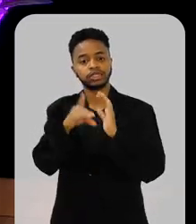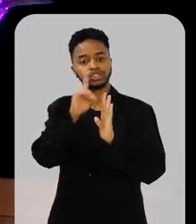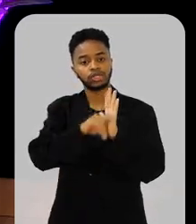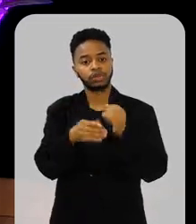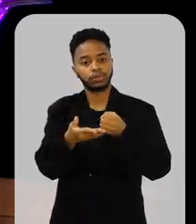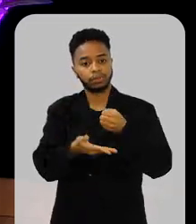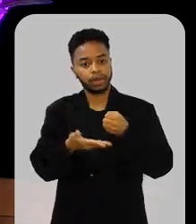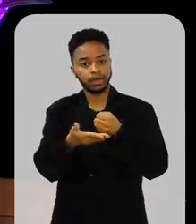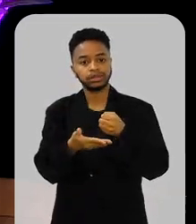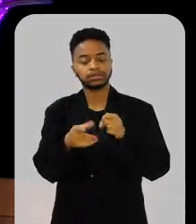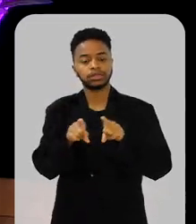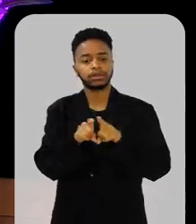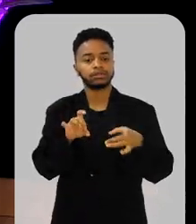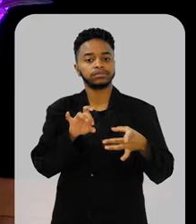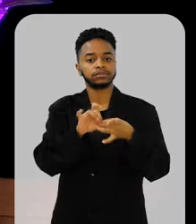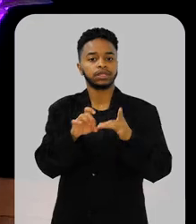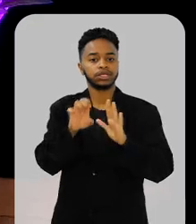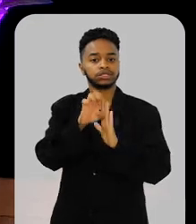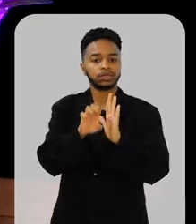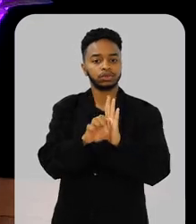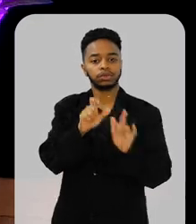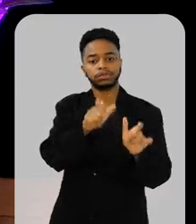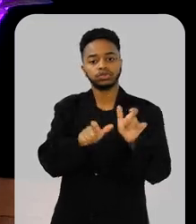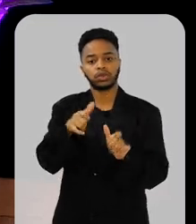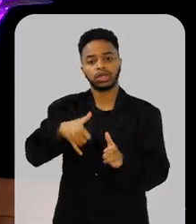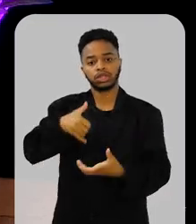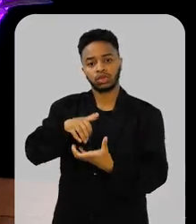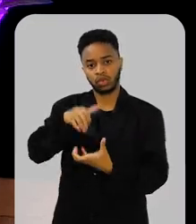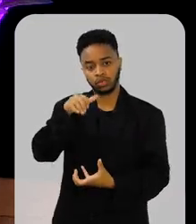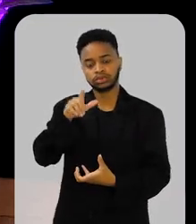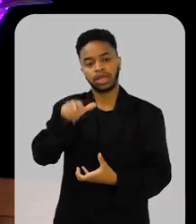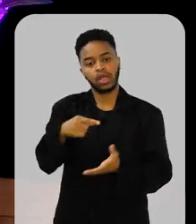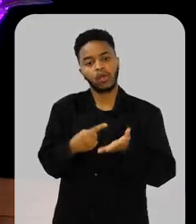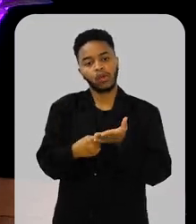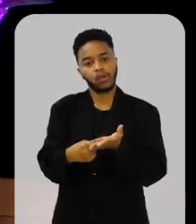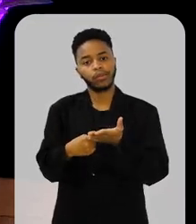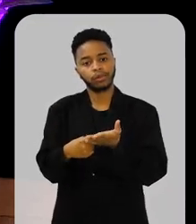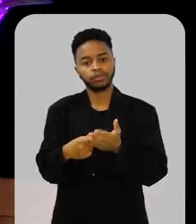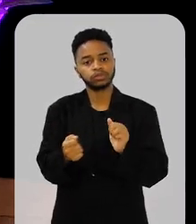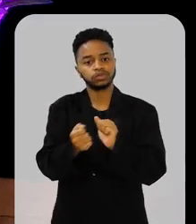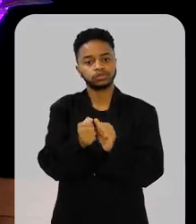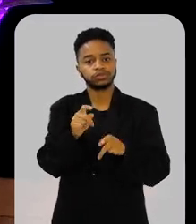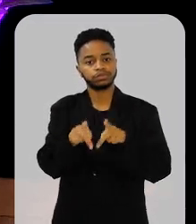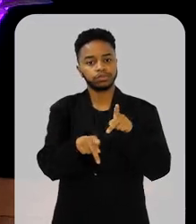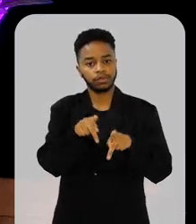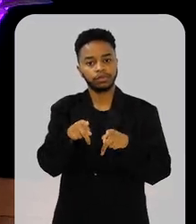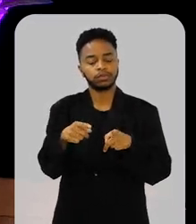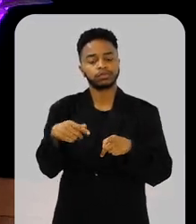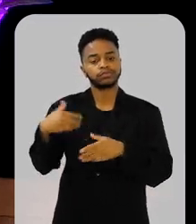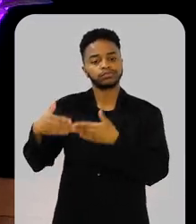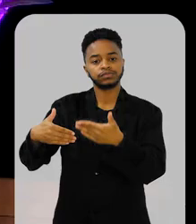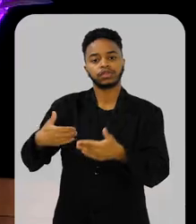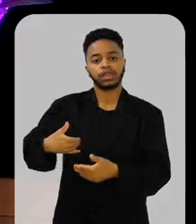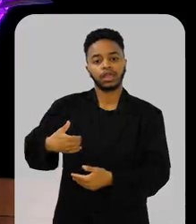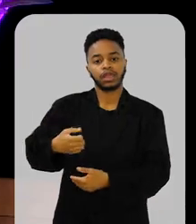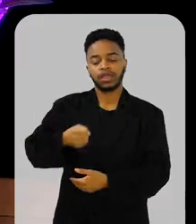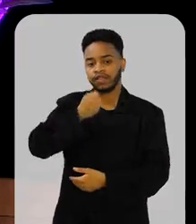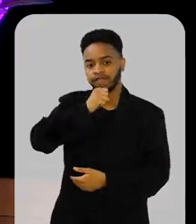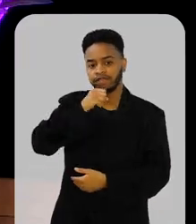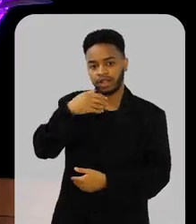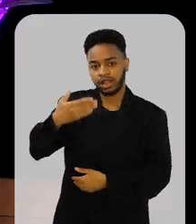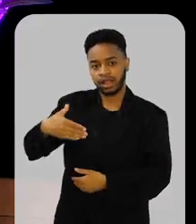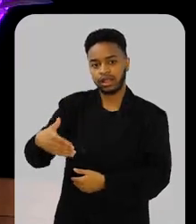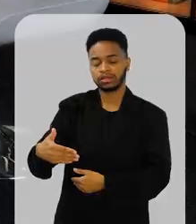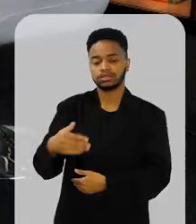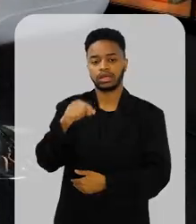Direitos Fundamentais, Estatuto da Pessoa Idosa. É o compromisso do poder público com a população que envelhece no Brasil,